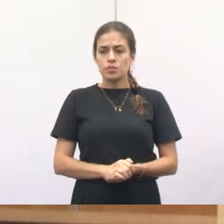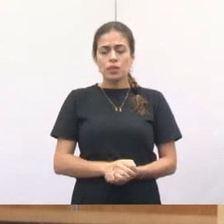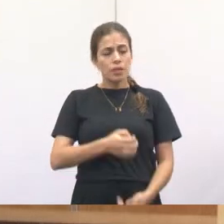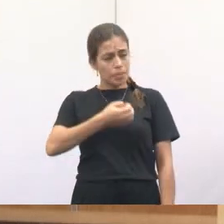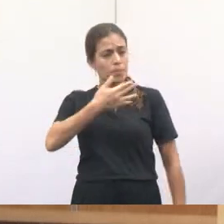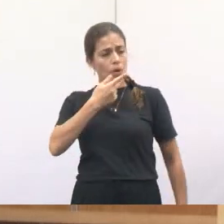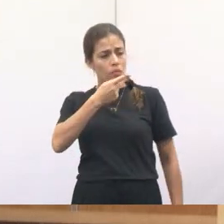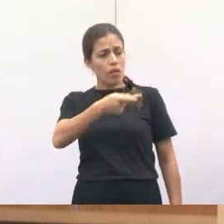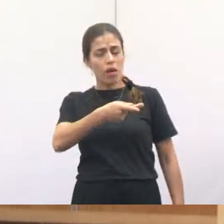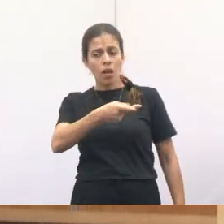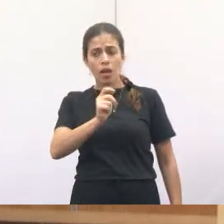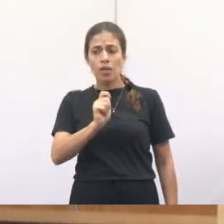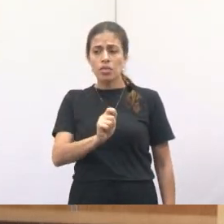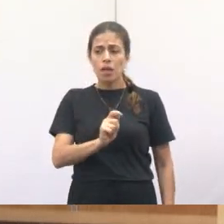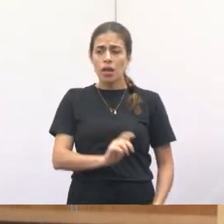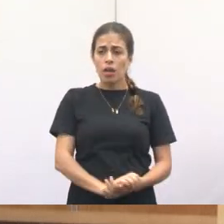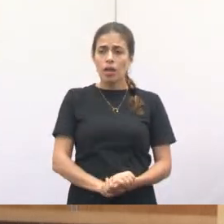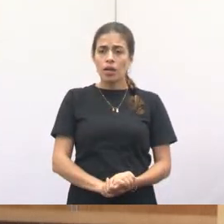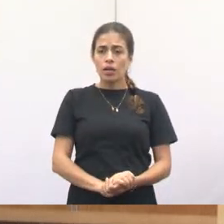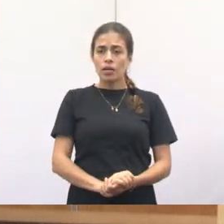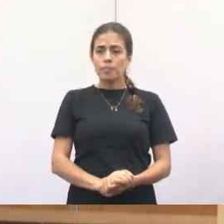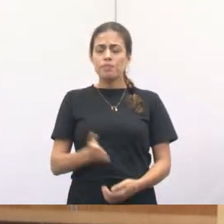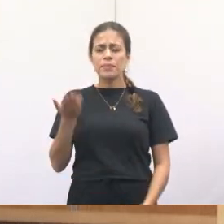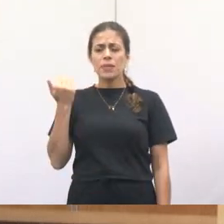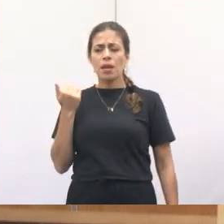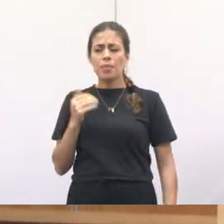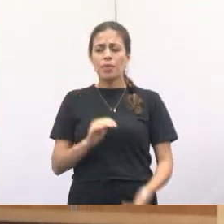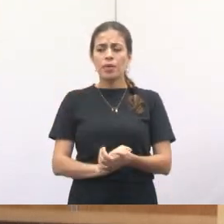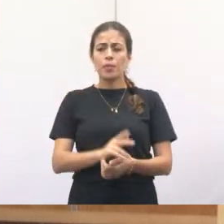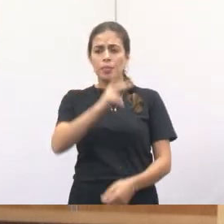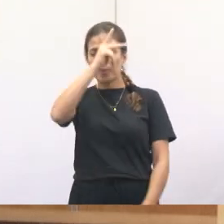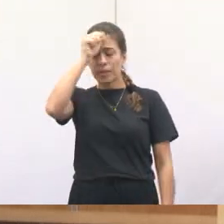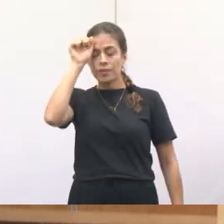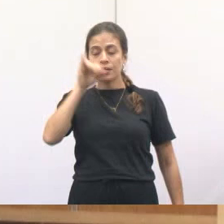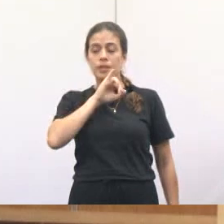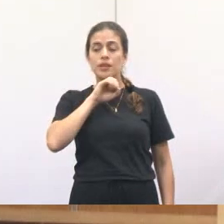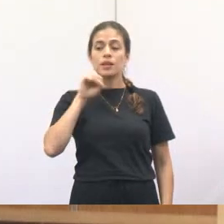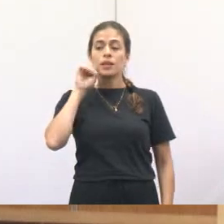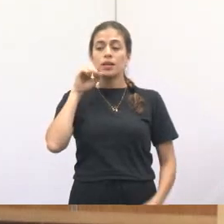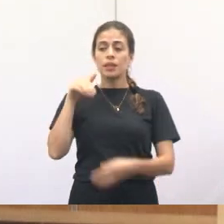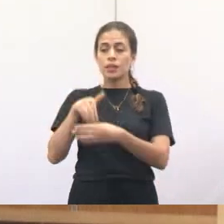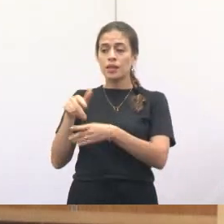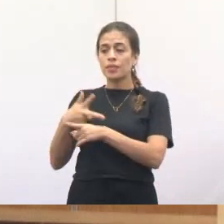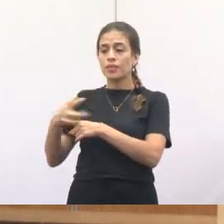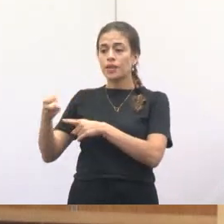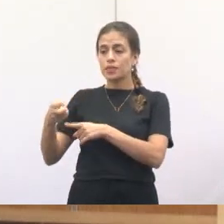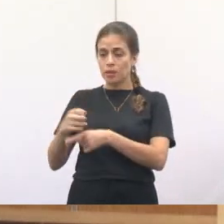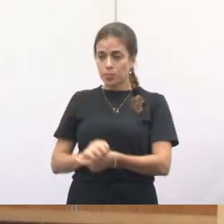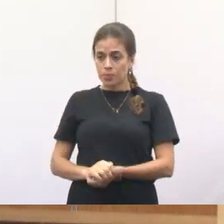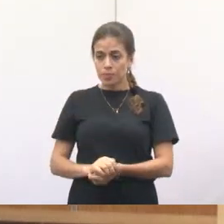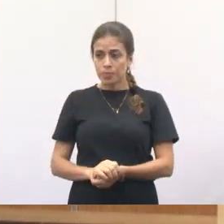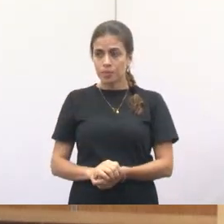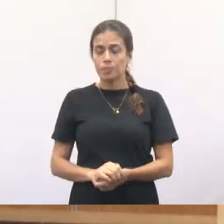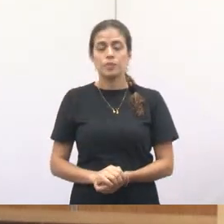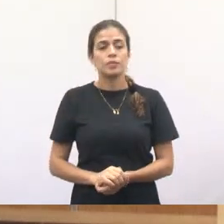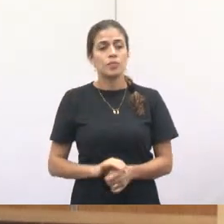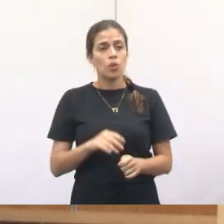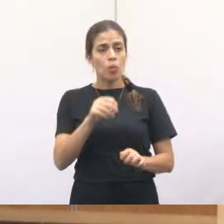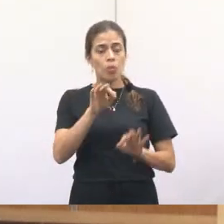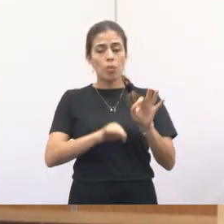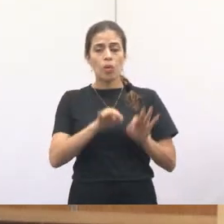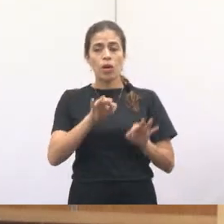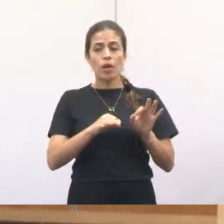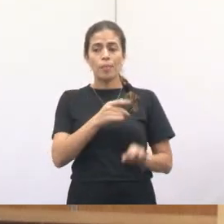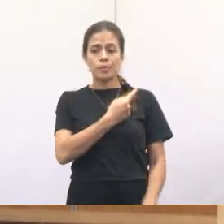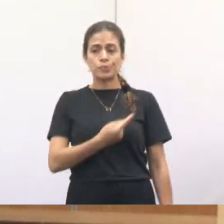bom dizer que a época em que o prefeito Isaías foi eleito, através do seu programa de